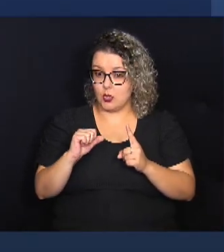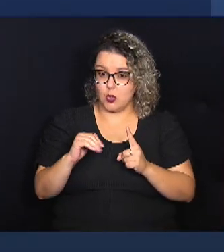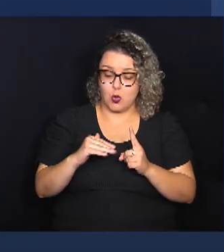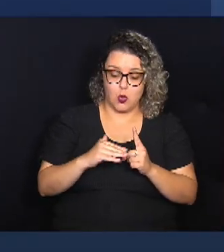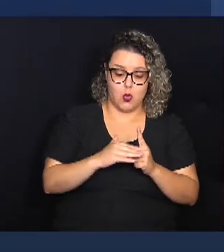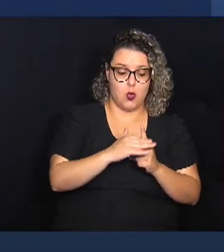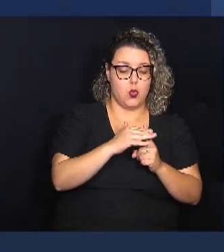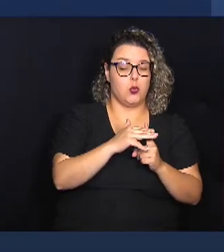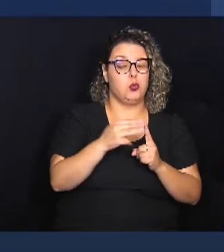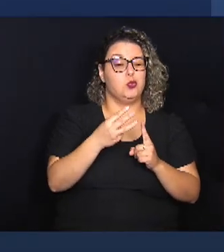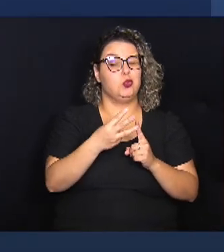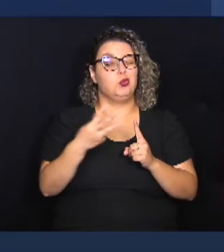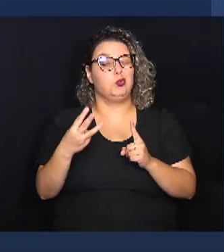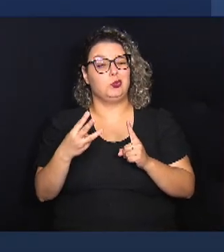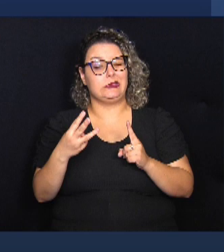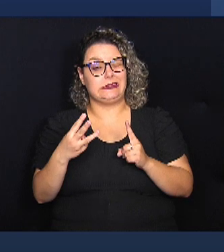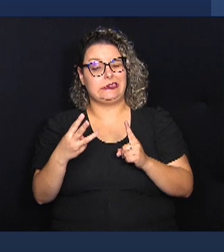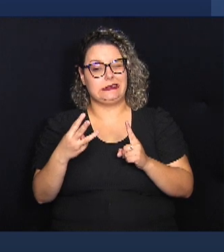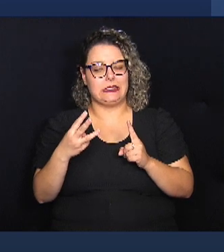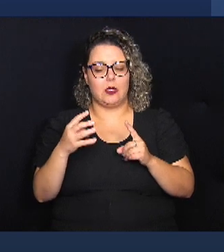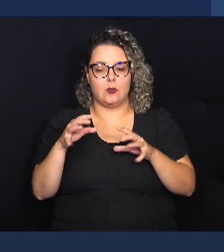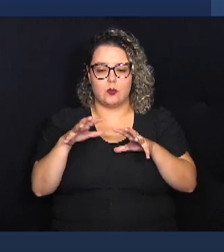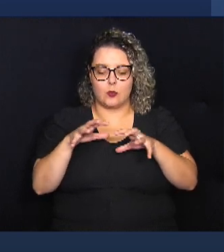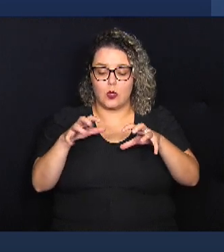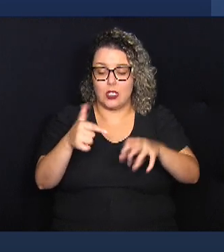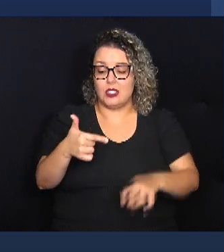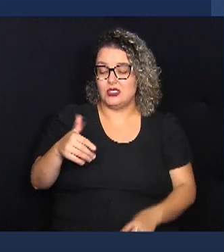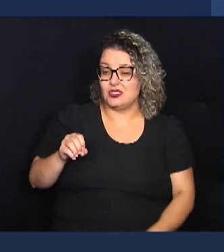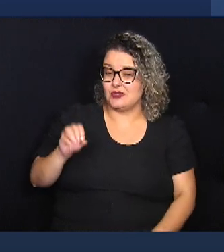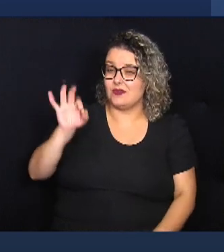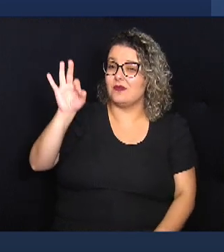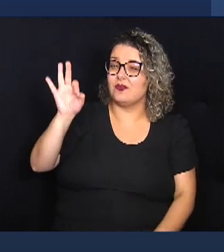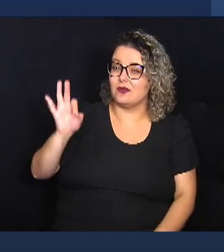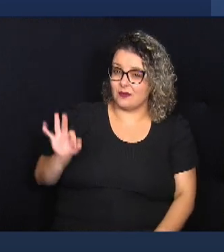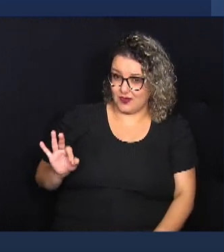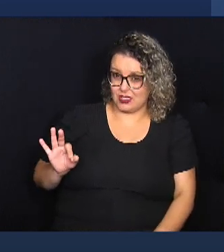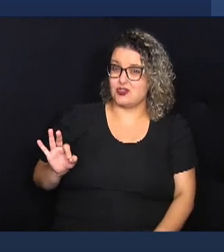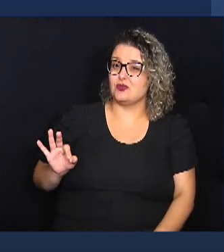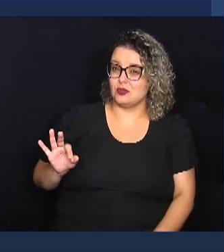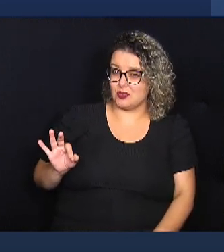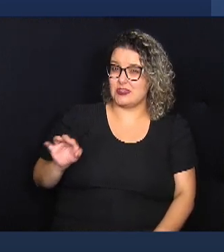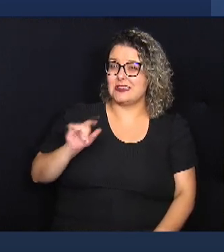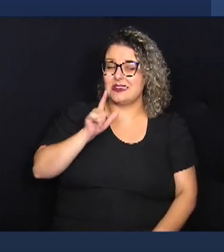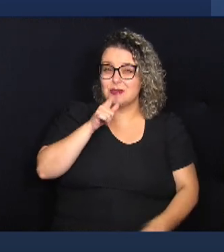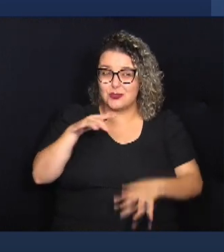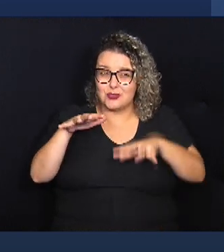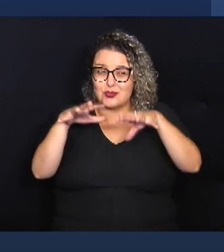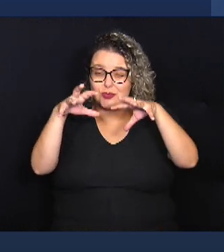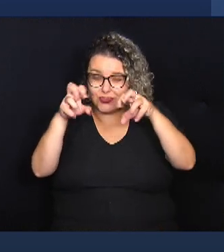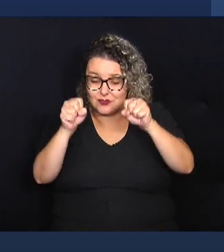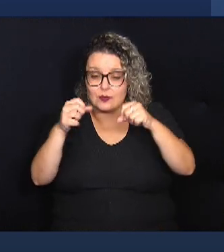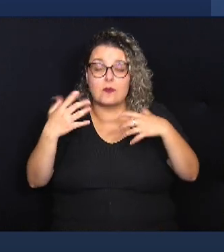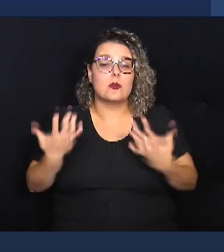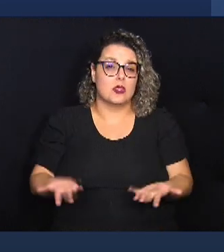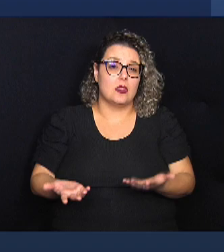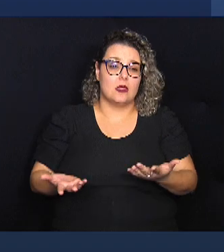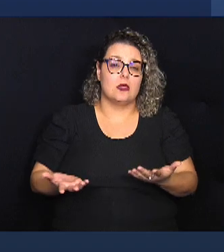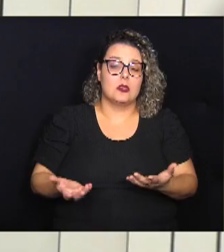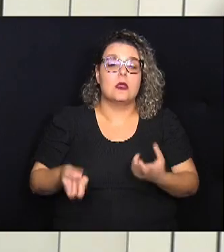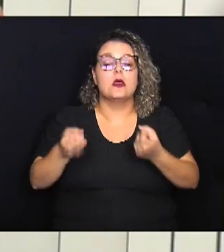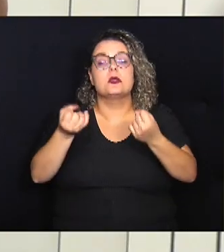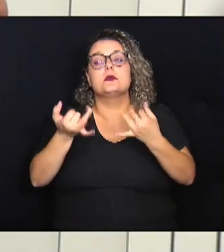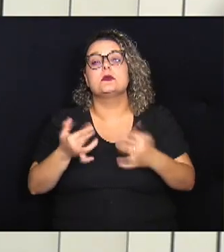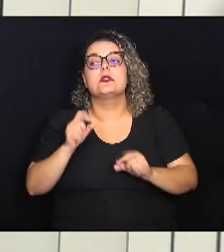33 graus, com uma umidade relativa do ar mínima em 20%. Olha, e com isso, a